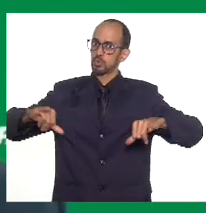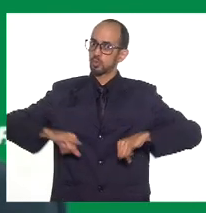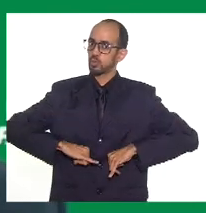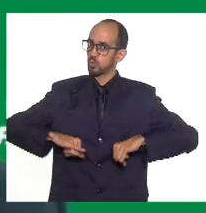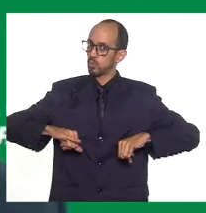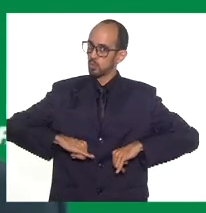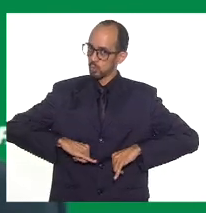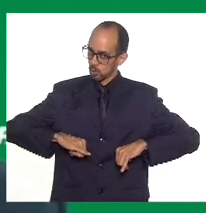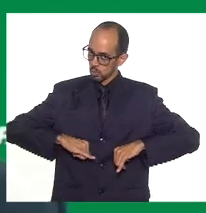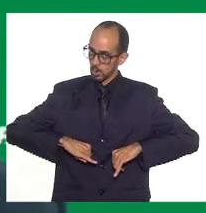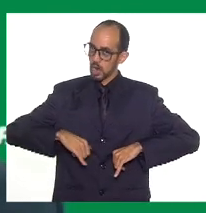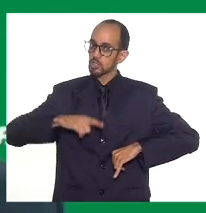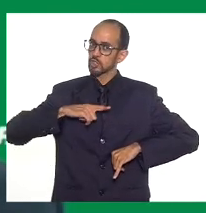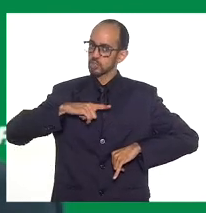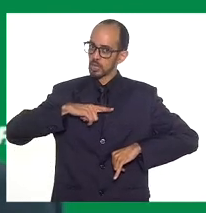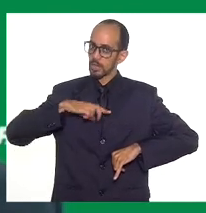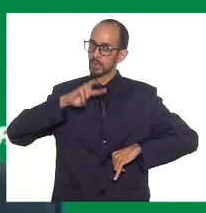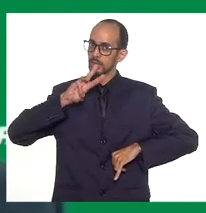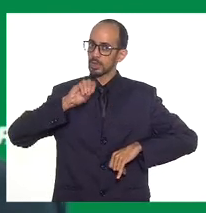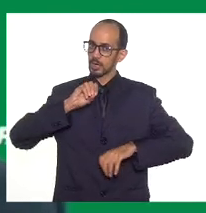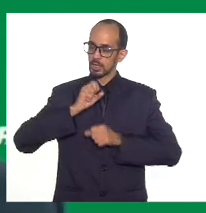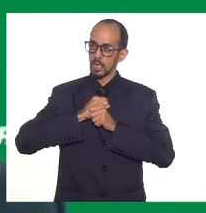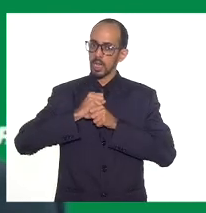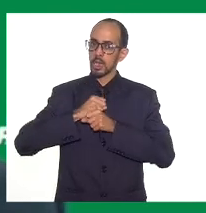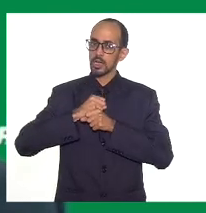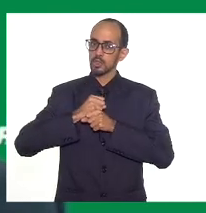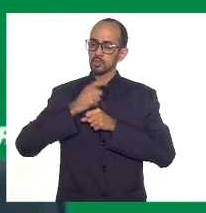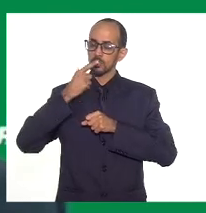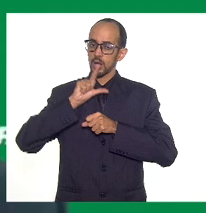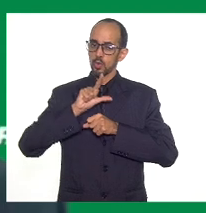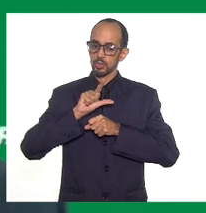Temos 30 anos pela frente para chegar